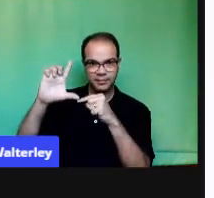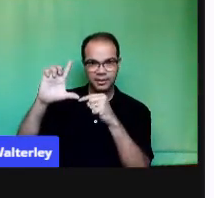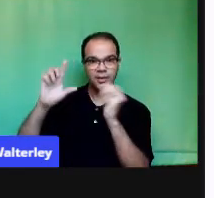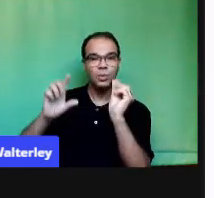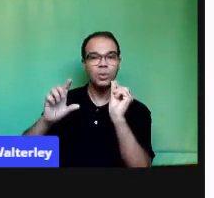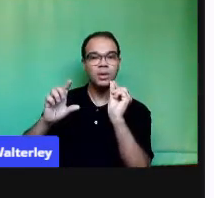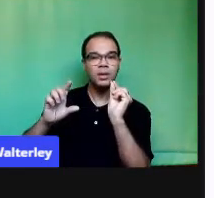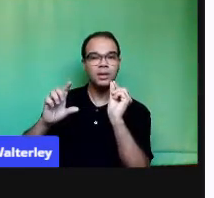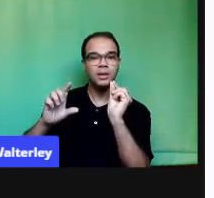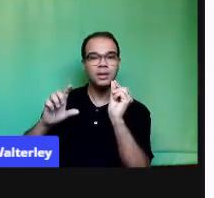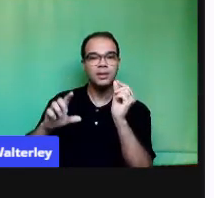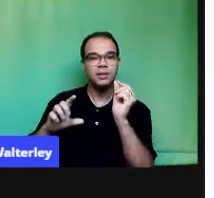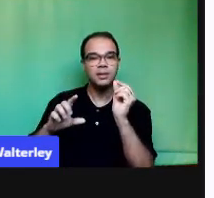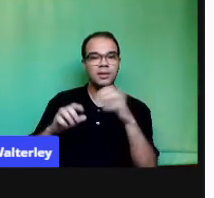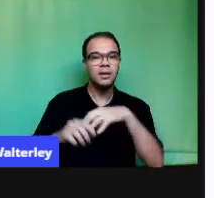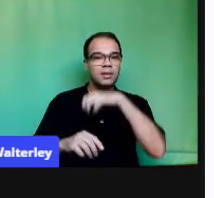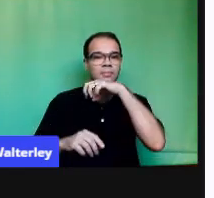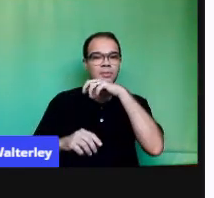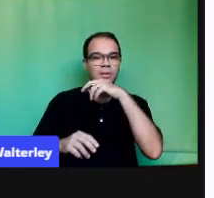justamente para